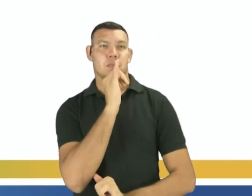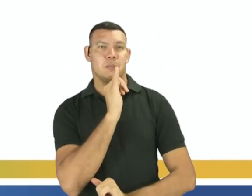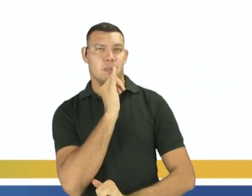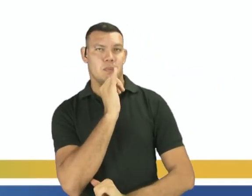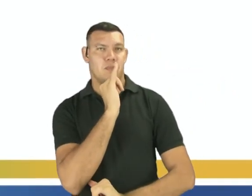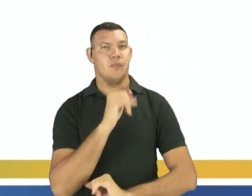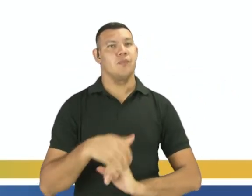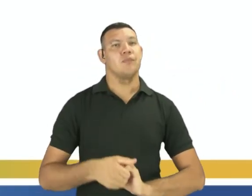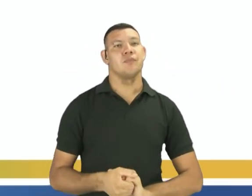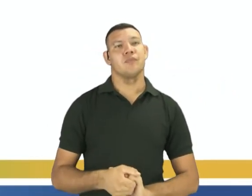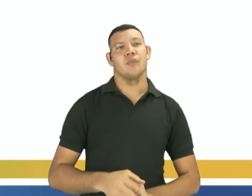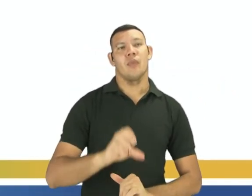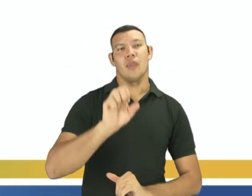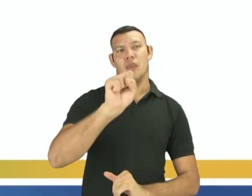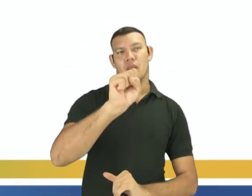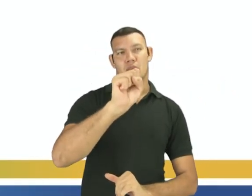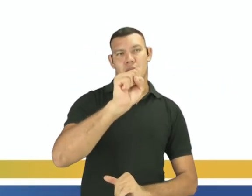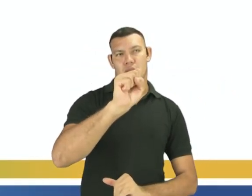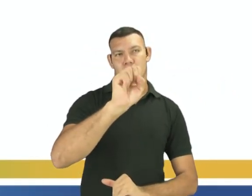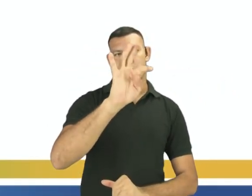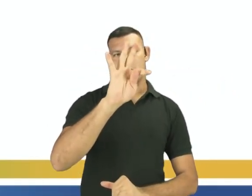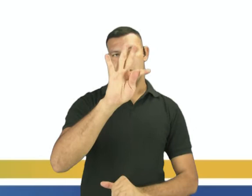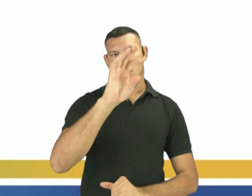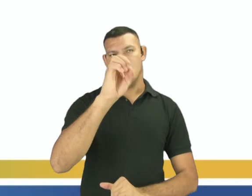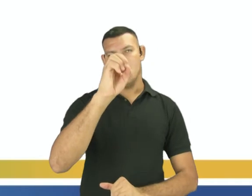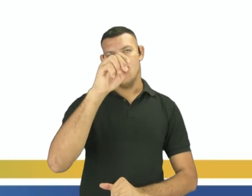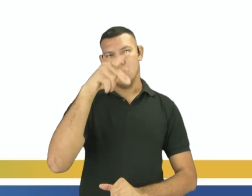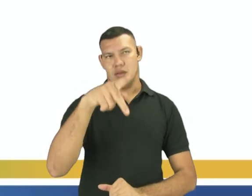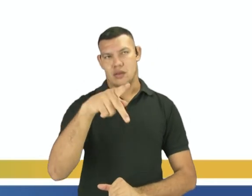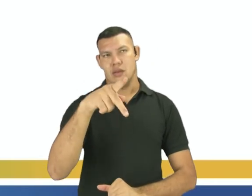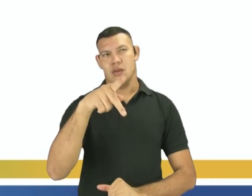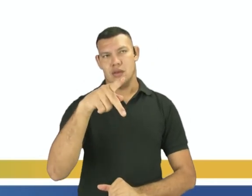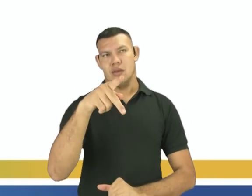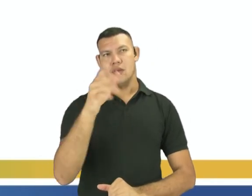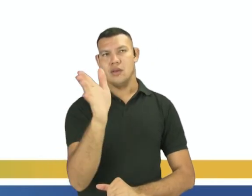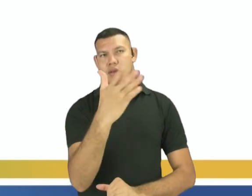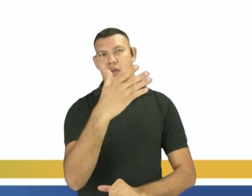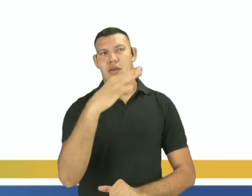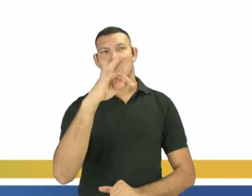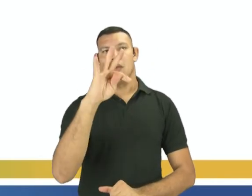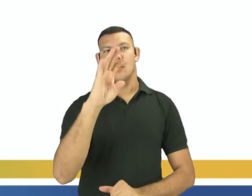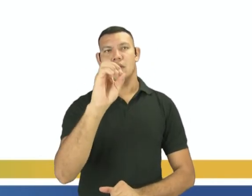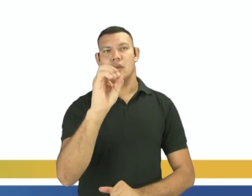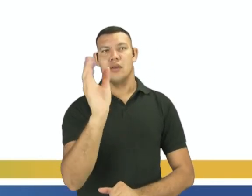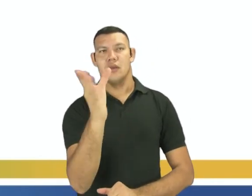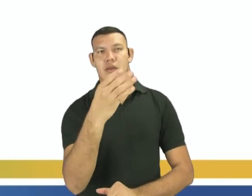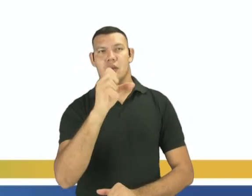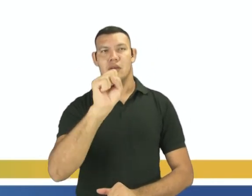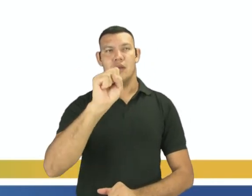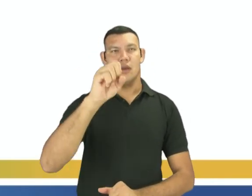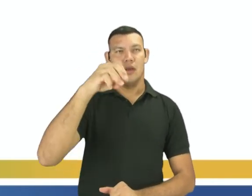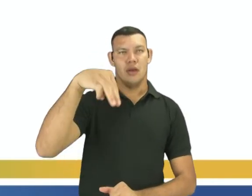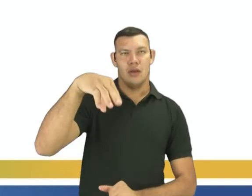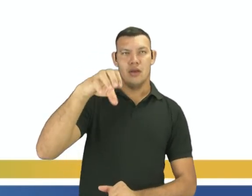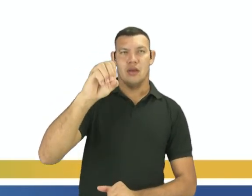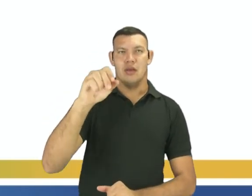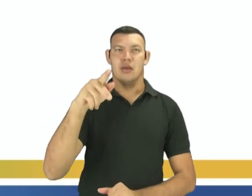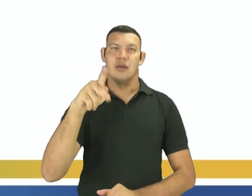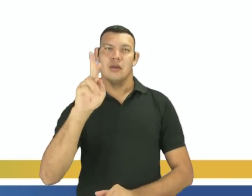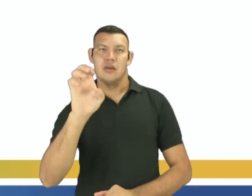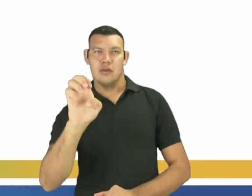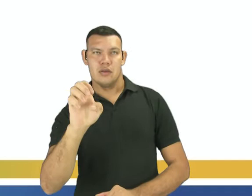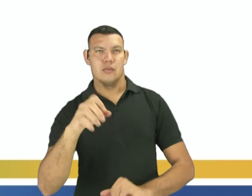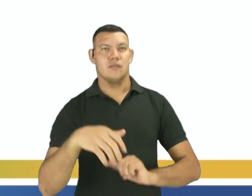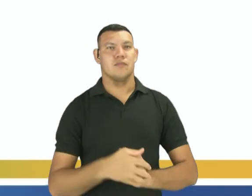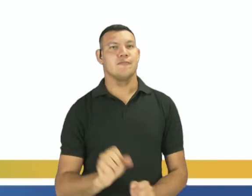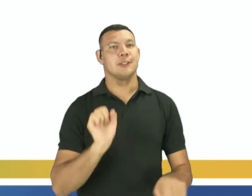To smoke. Então o sentido vai ser parar para fumar. Tá ali trabalhando, deu uma paradinha e foi fumar. Não